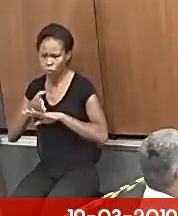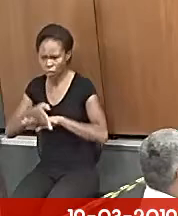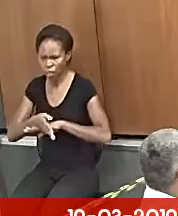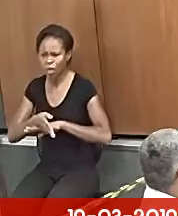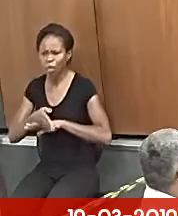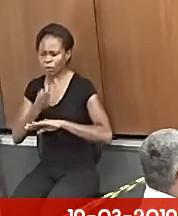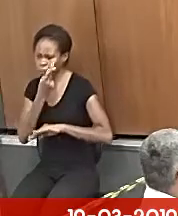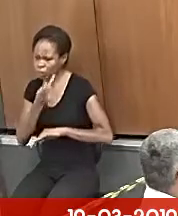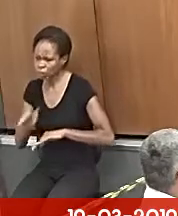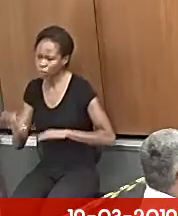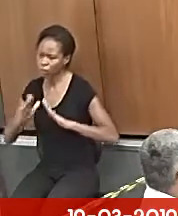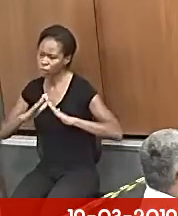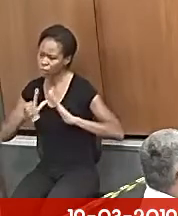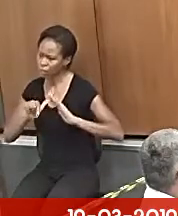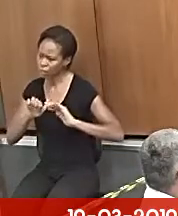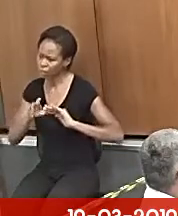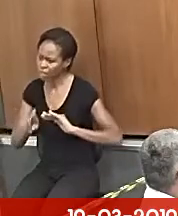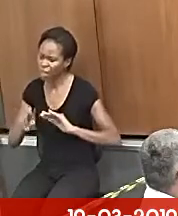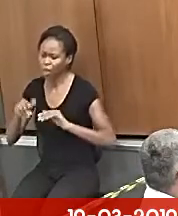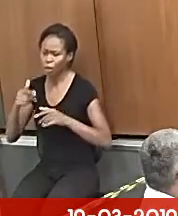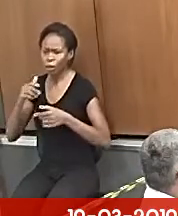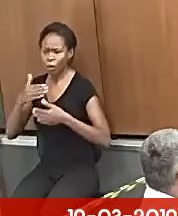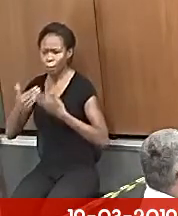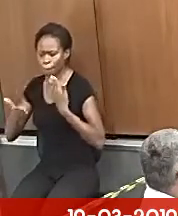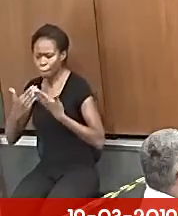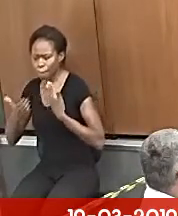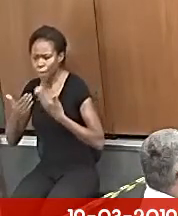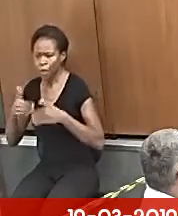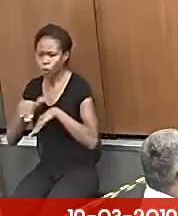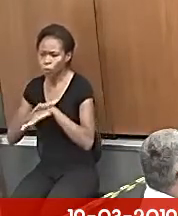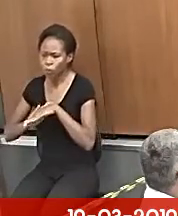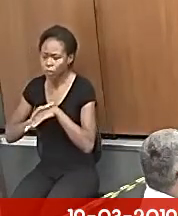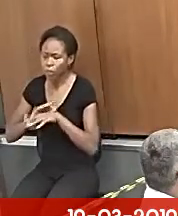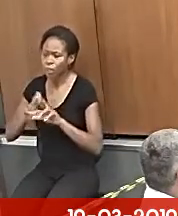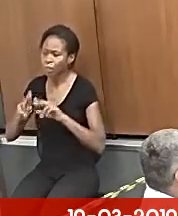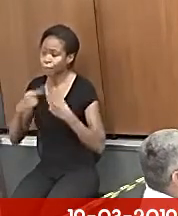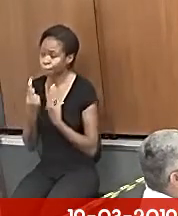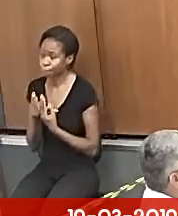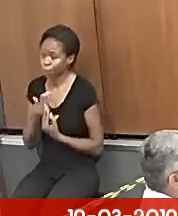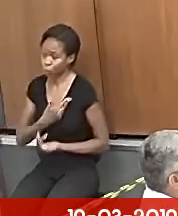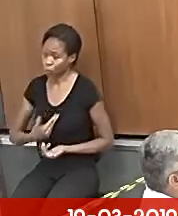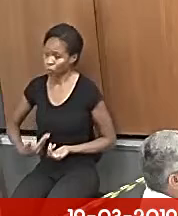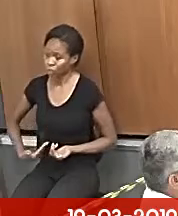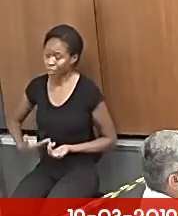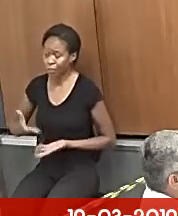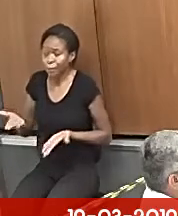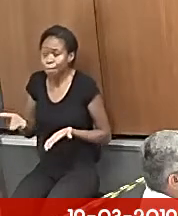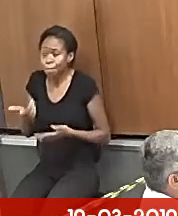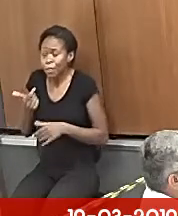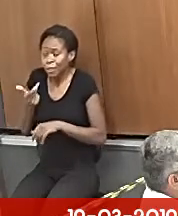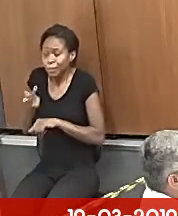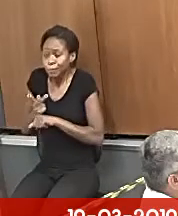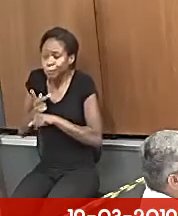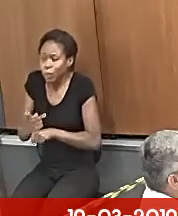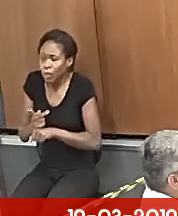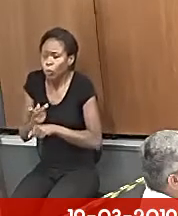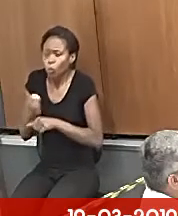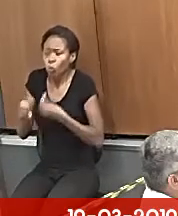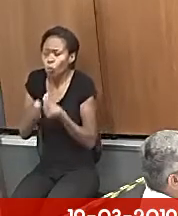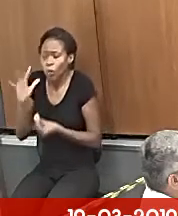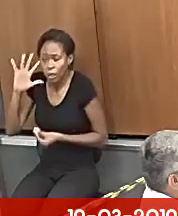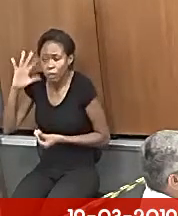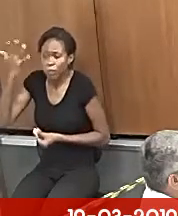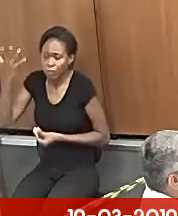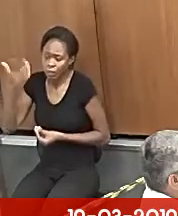governo sempre buscando alternativa então né nesse momento aqui hoje presidente o que nós temos que estabelecer é o que